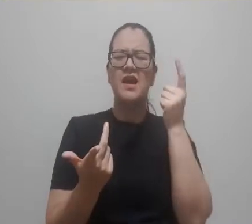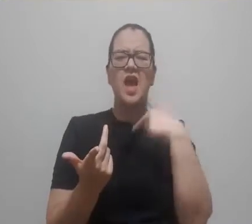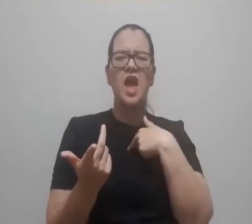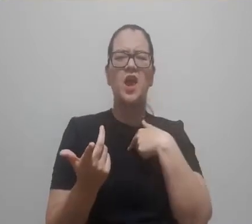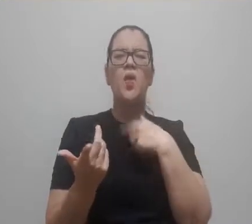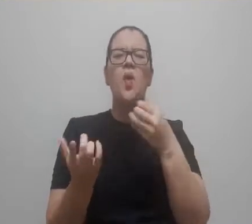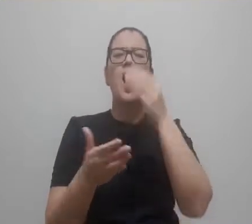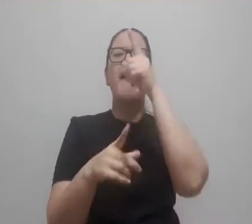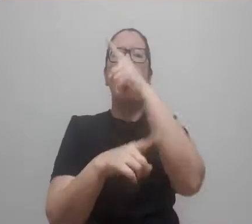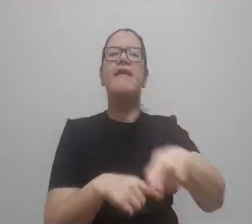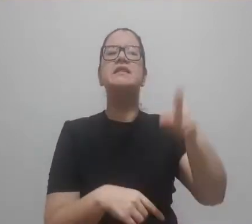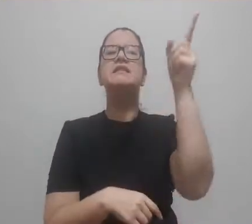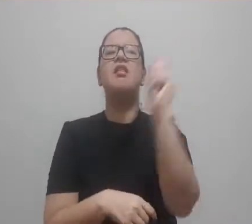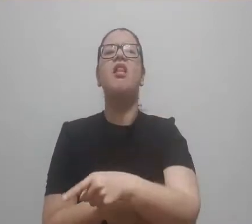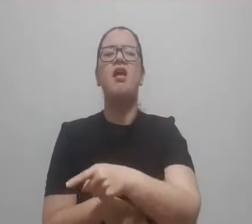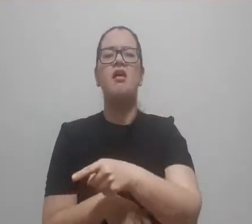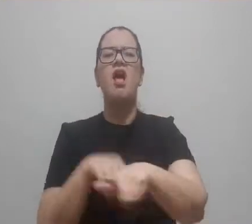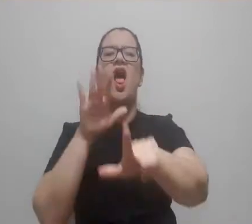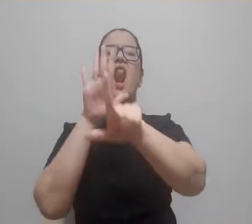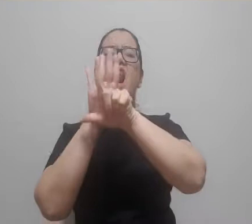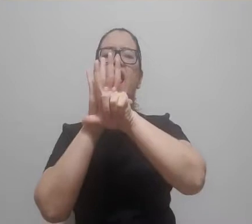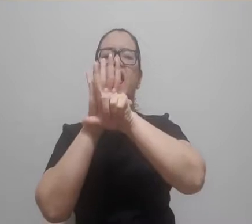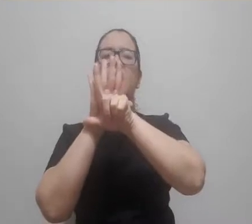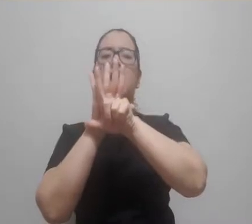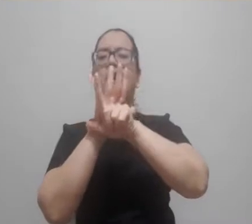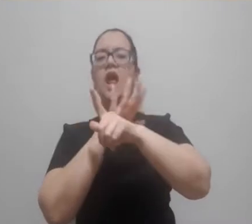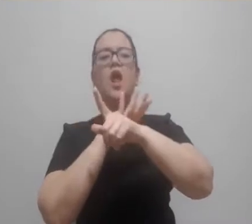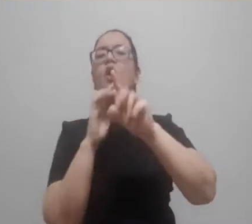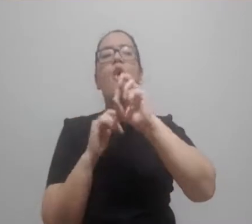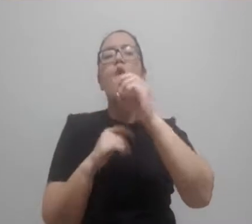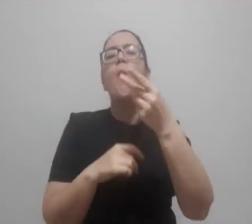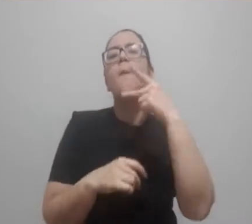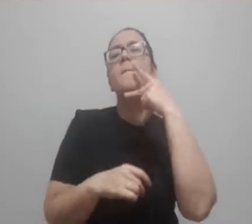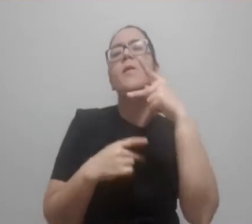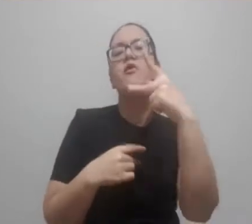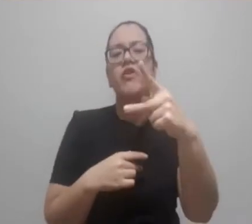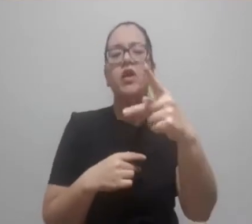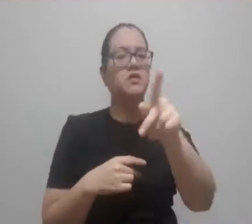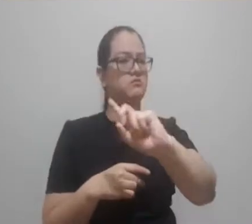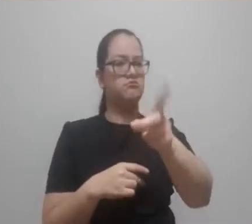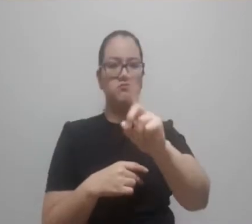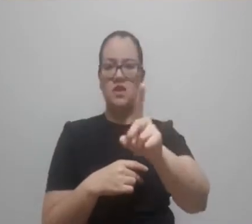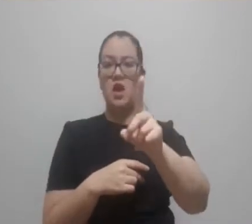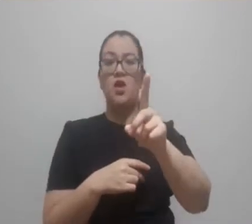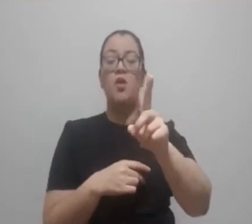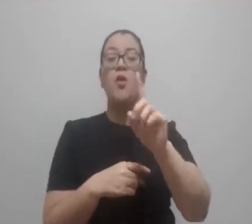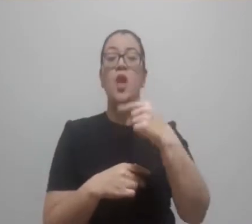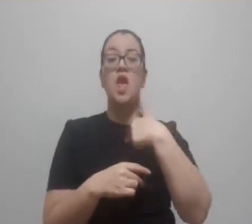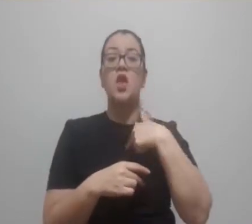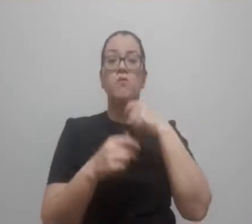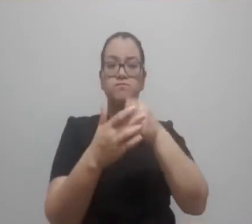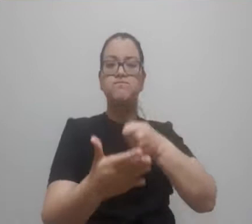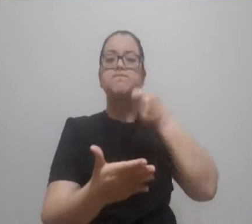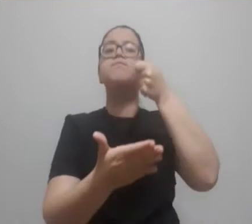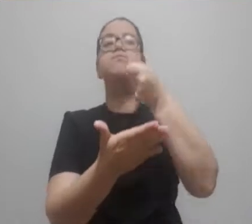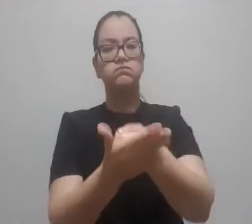profetas. Não vim para revogar, mas para cumprir. Porque em verdade lhes digo, até